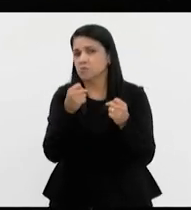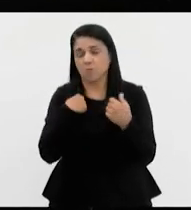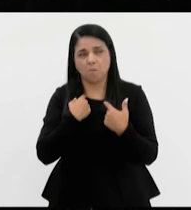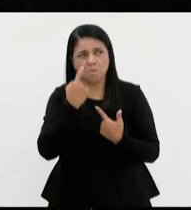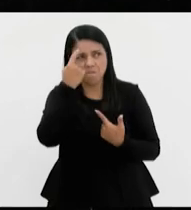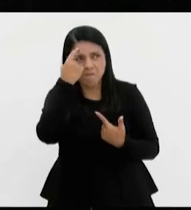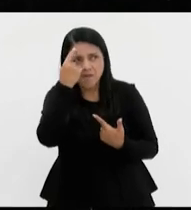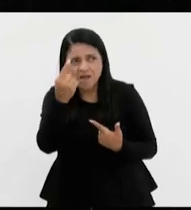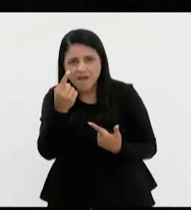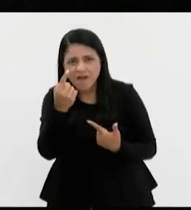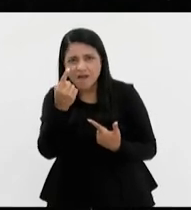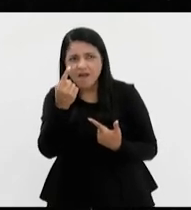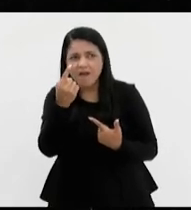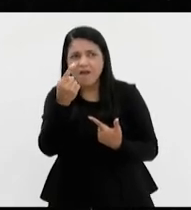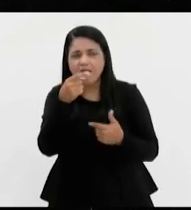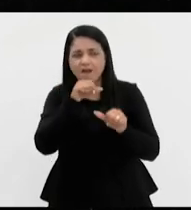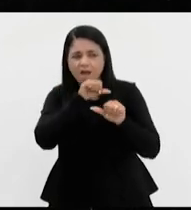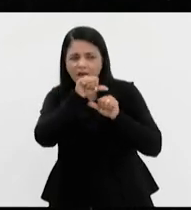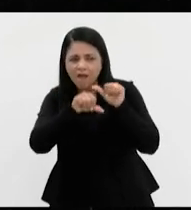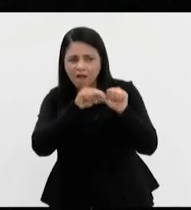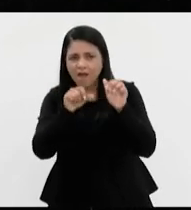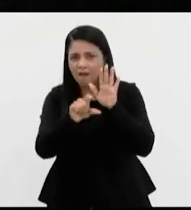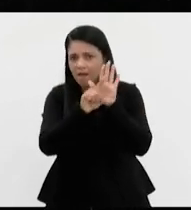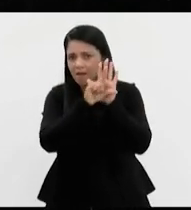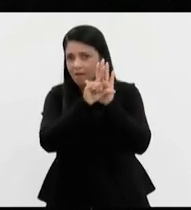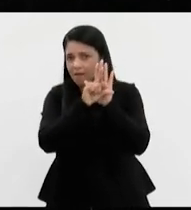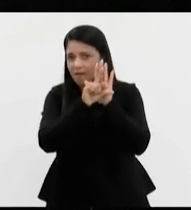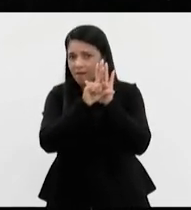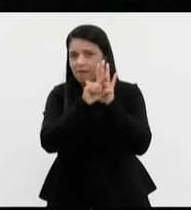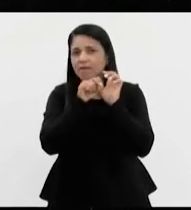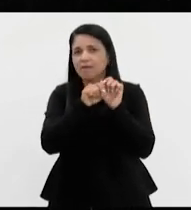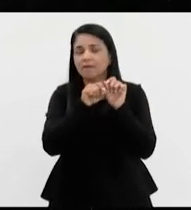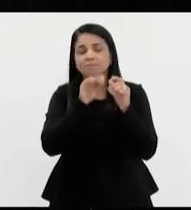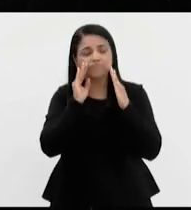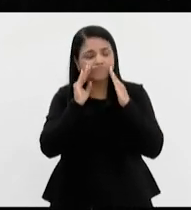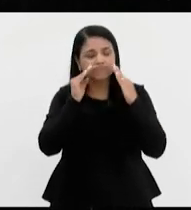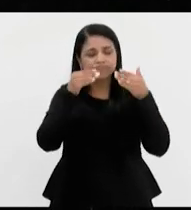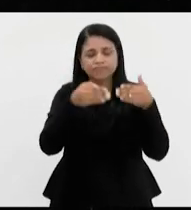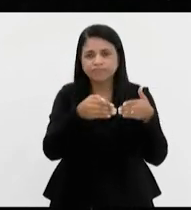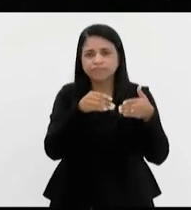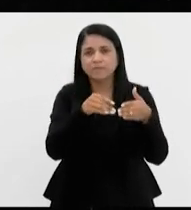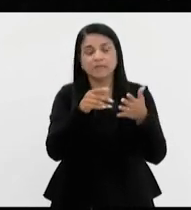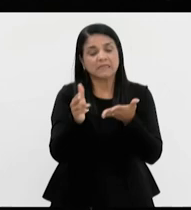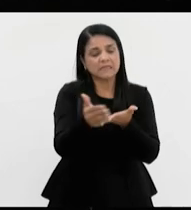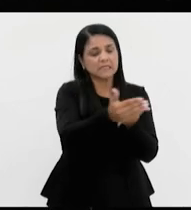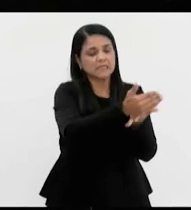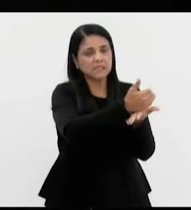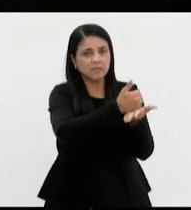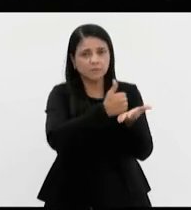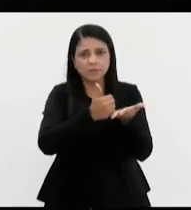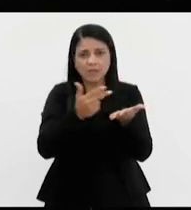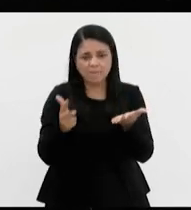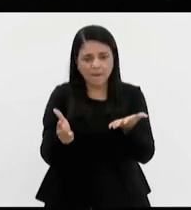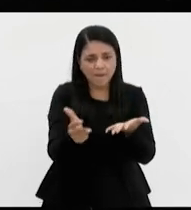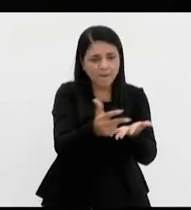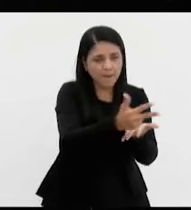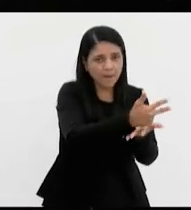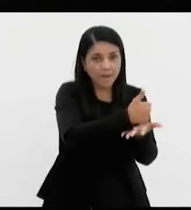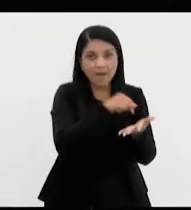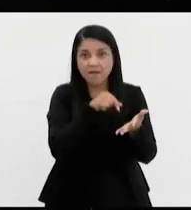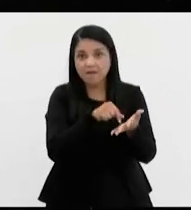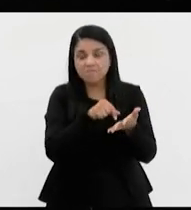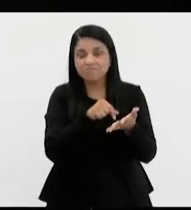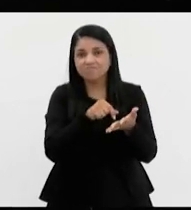pensar em alteração de uma legislação que trata diretamente da questão tributária sem minimamente